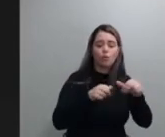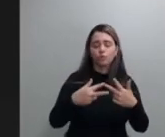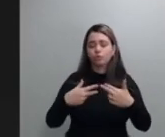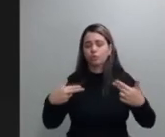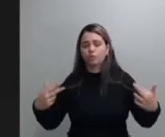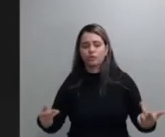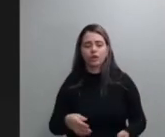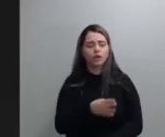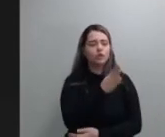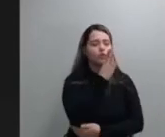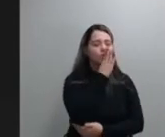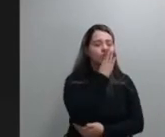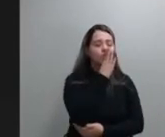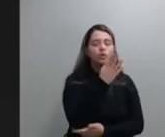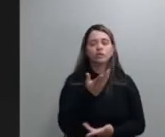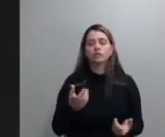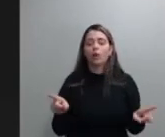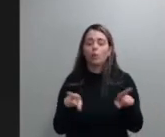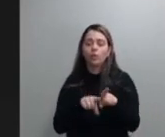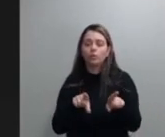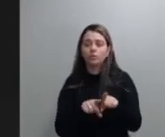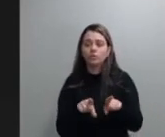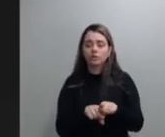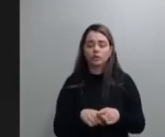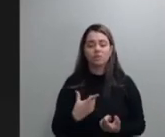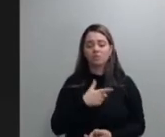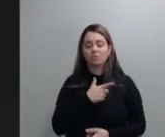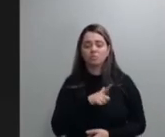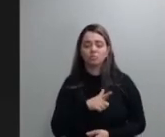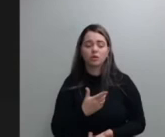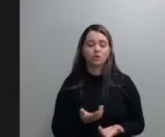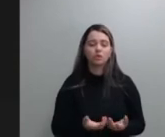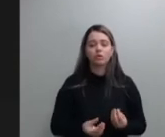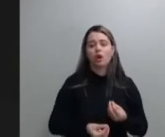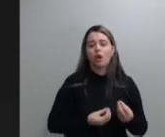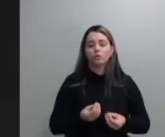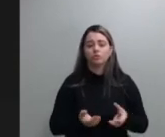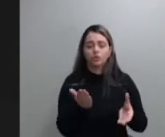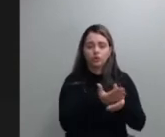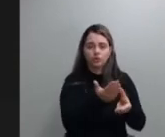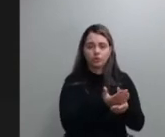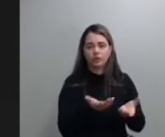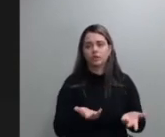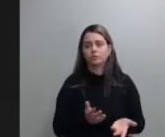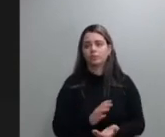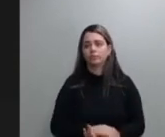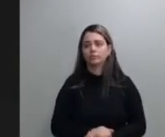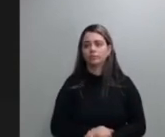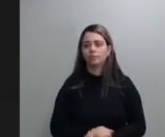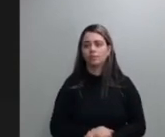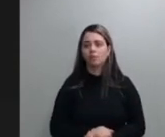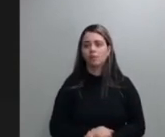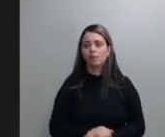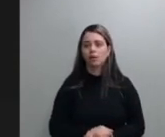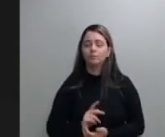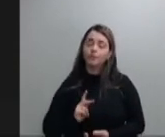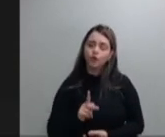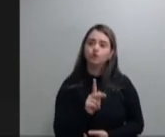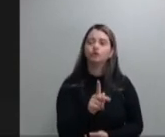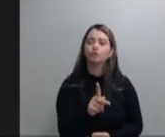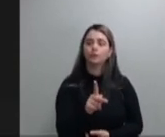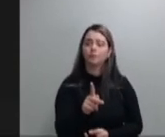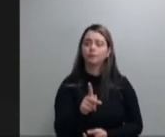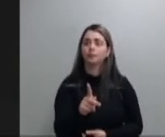CPC artigo 535 não ocorrentes embargos de declaração e improvídos e prossigo nas razões do recurso especial